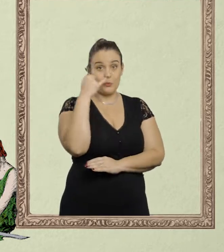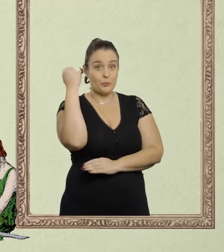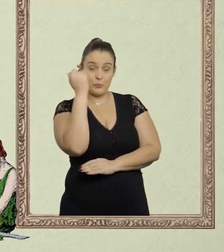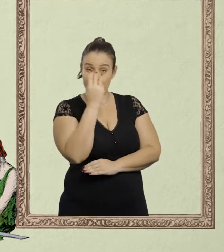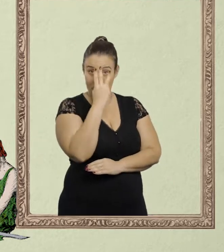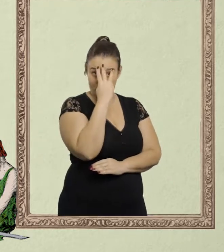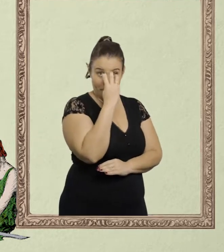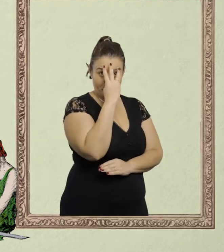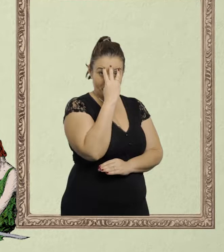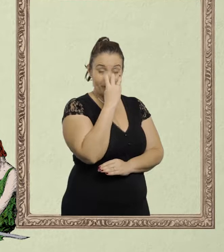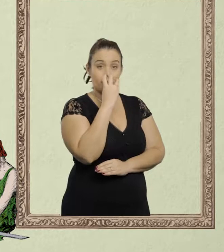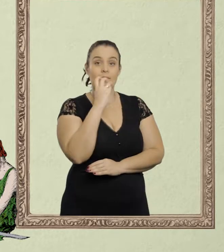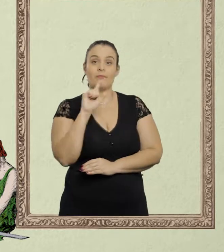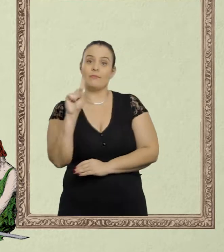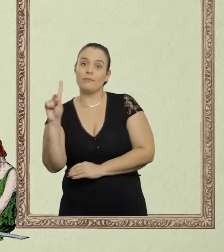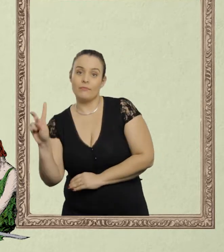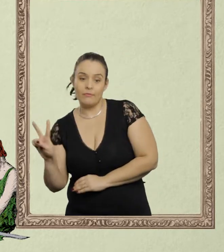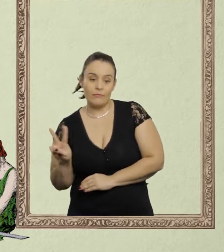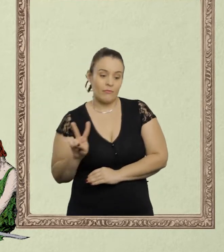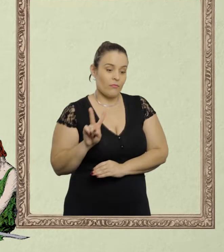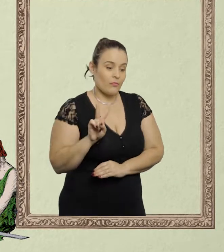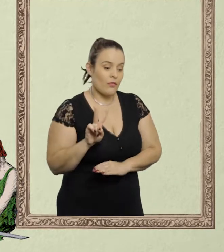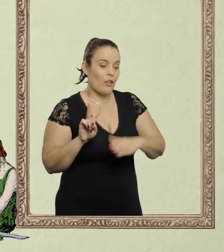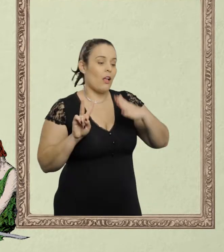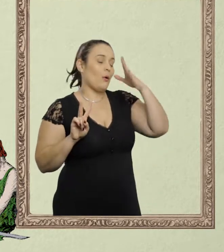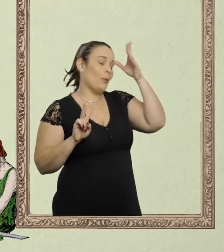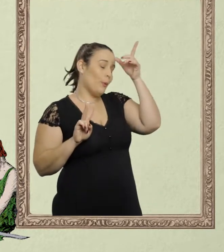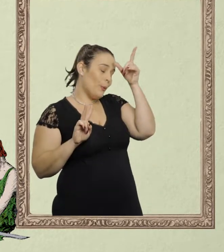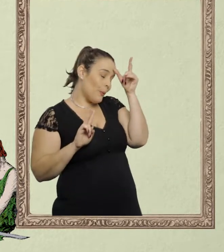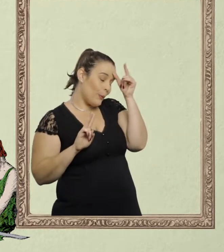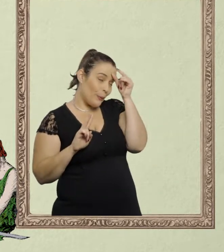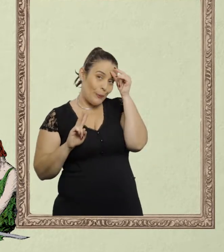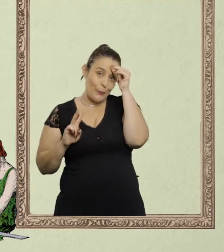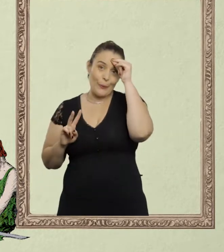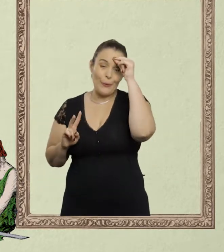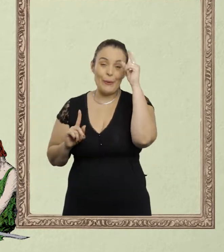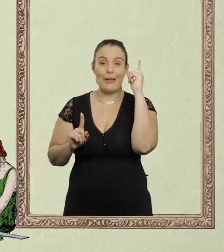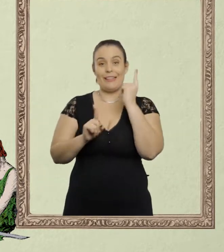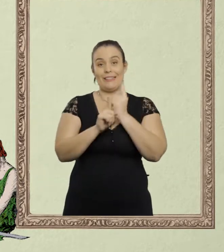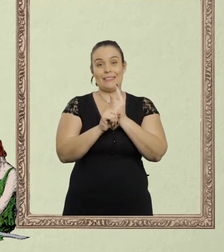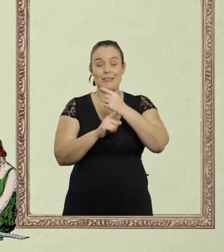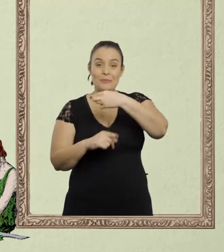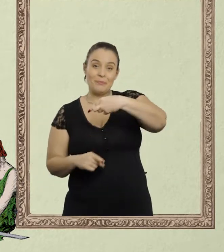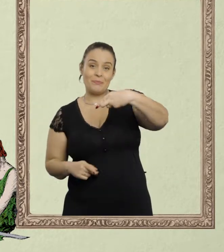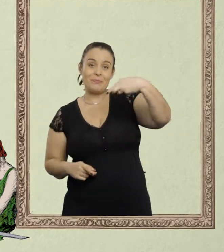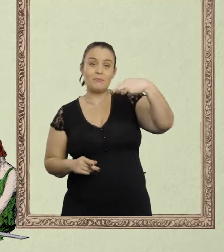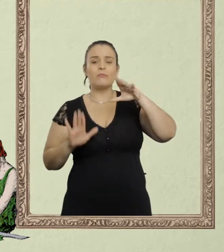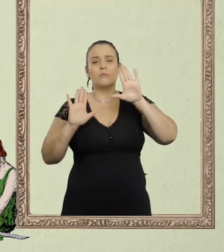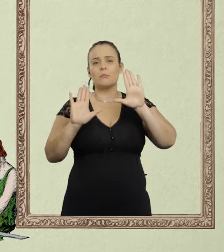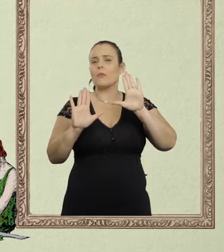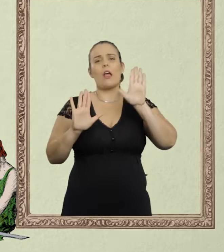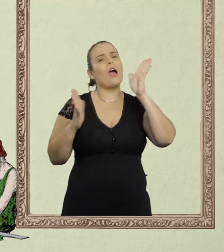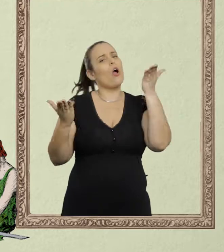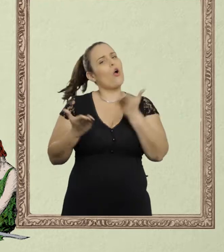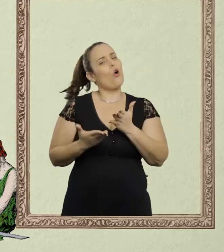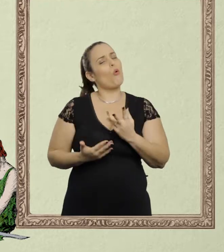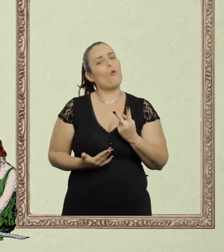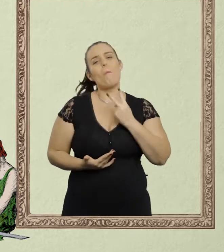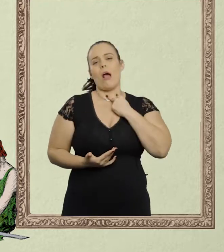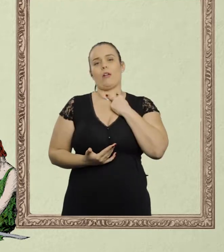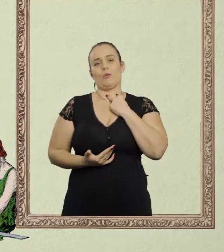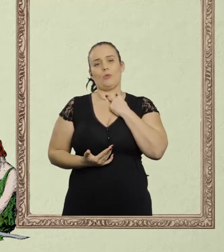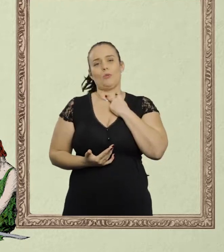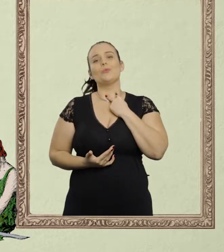os irmãos de Wendy, apareceram. Eles ficaram muito aliviados de encontrar Peter. Mas Peter estava